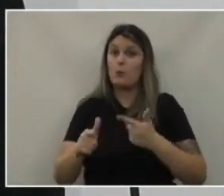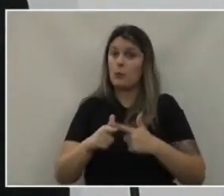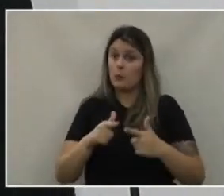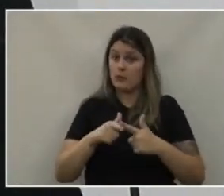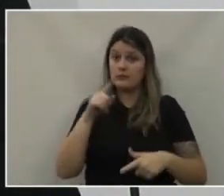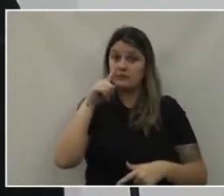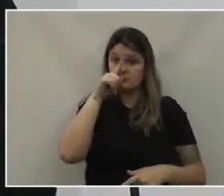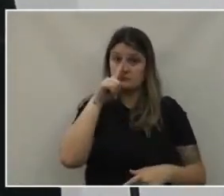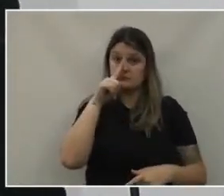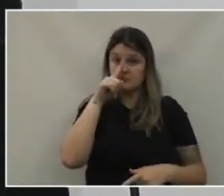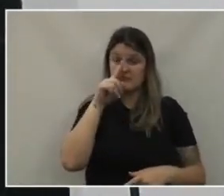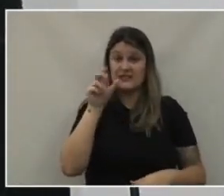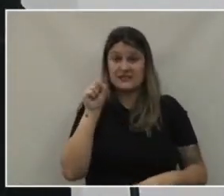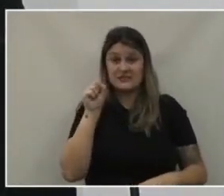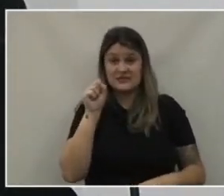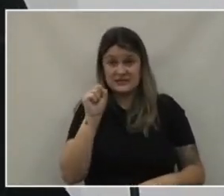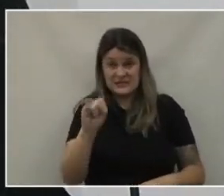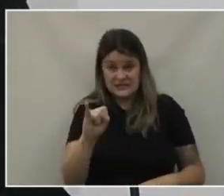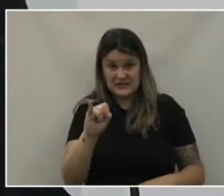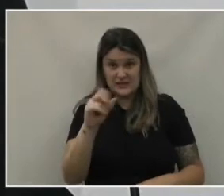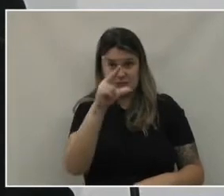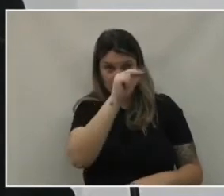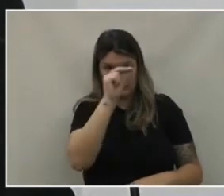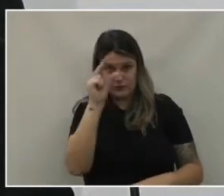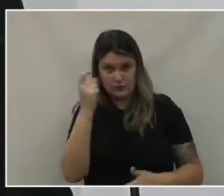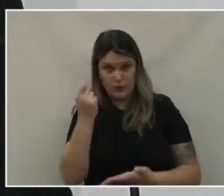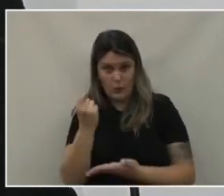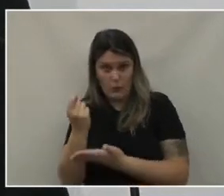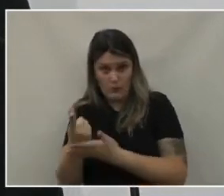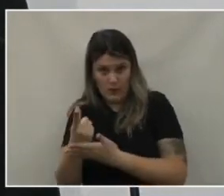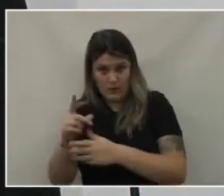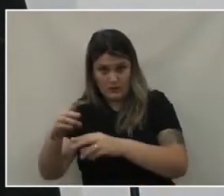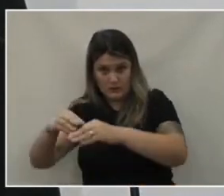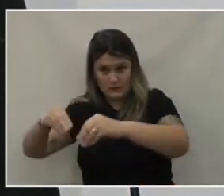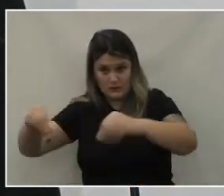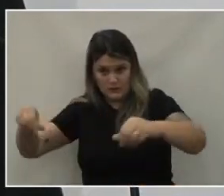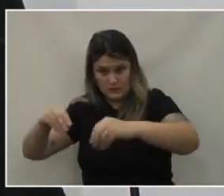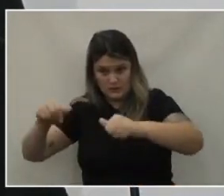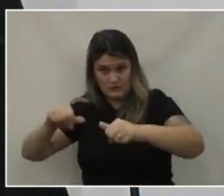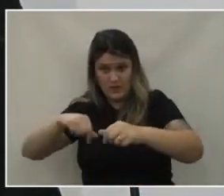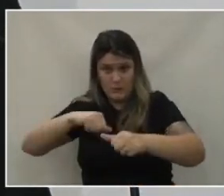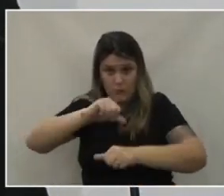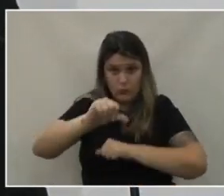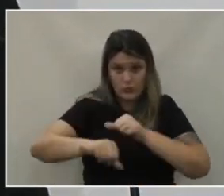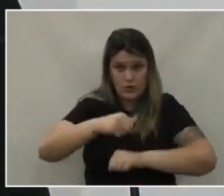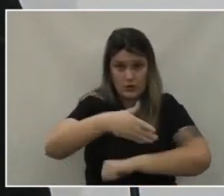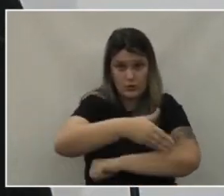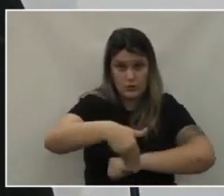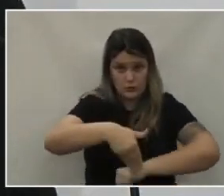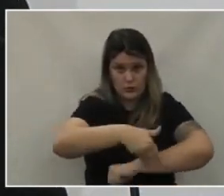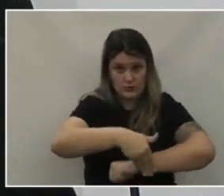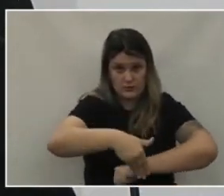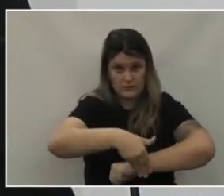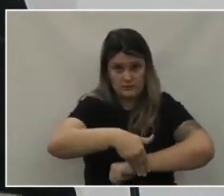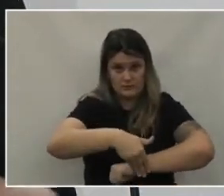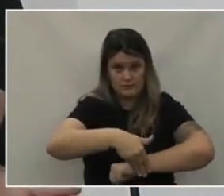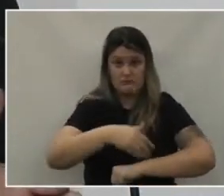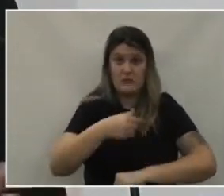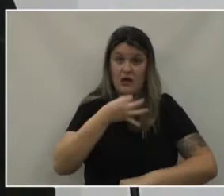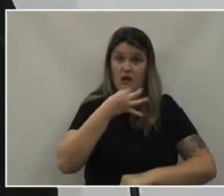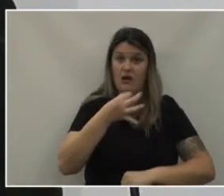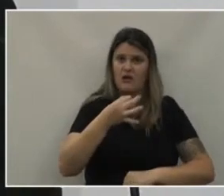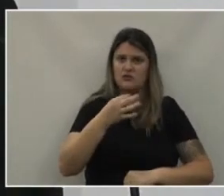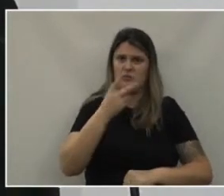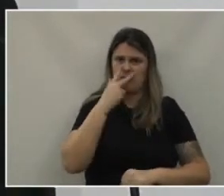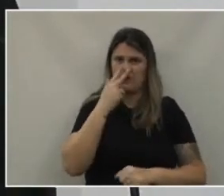gravíssimo. Se for para a prefeitura comprar esse terreno e transformar em via pública, eu acho que tem